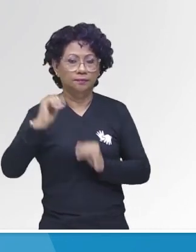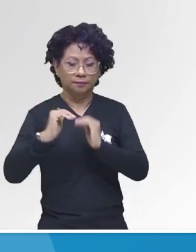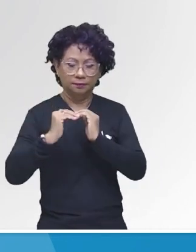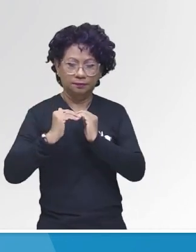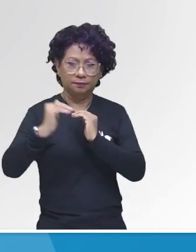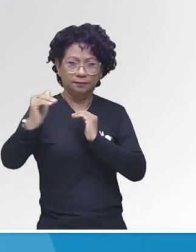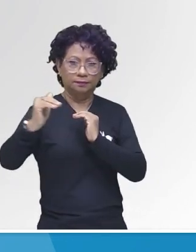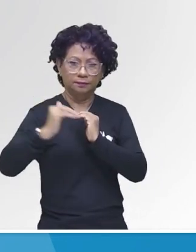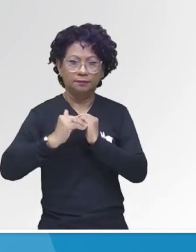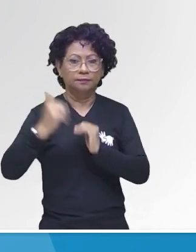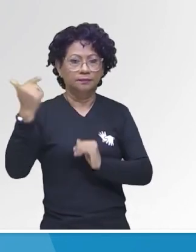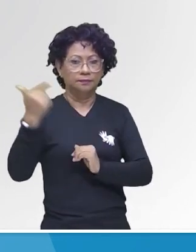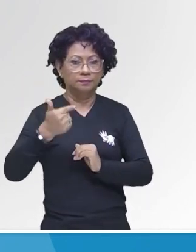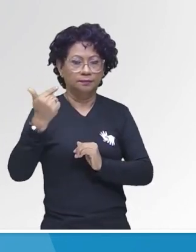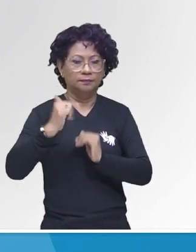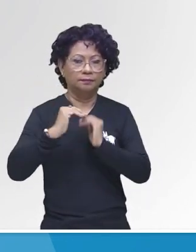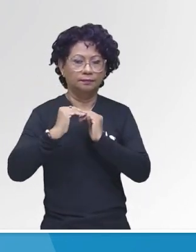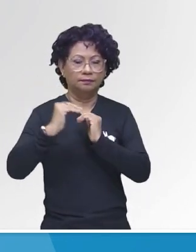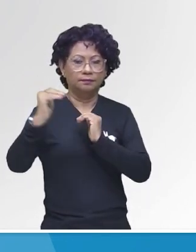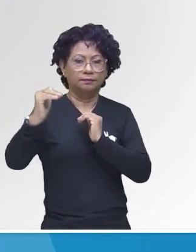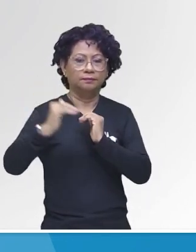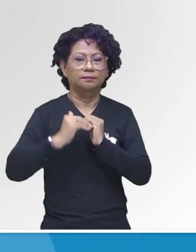que contém a segunda reta, tá?